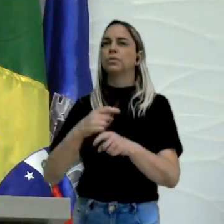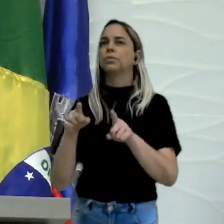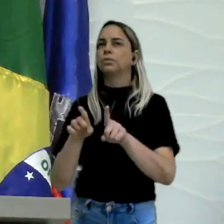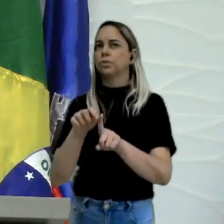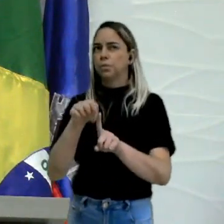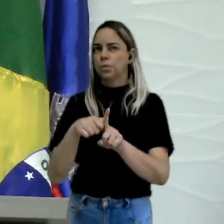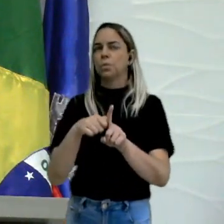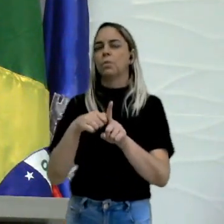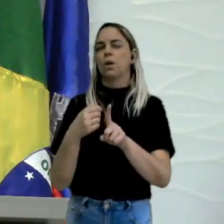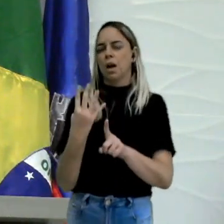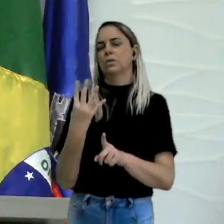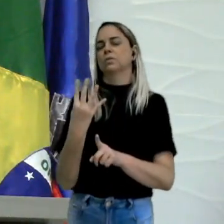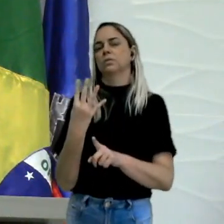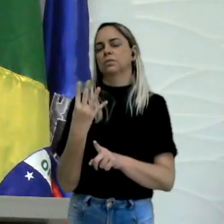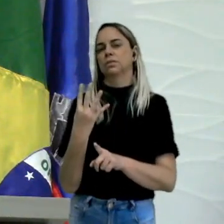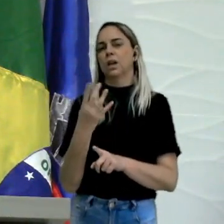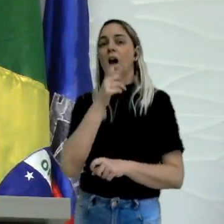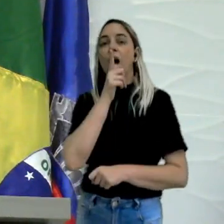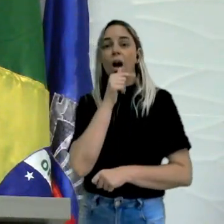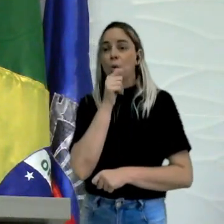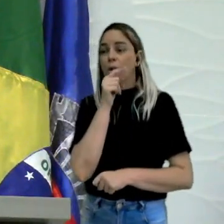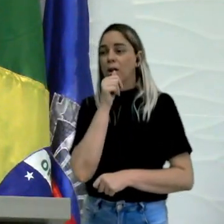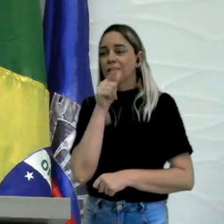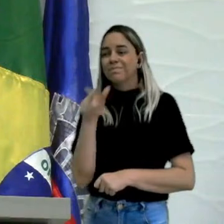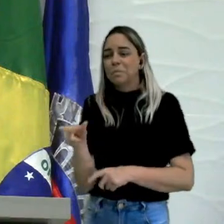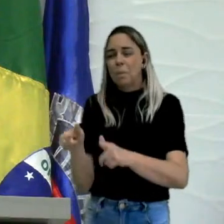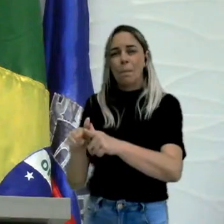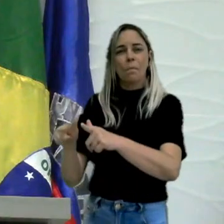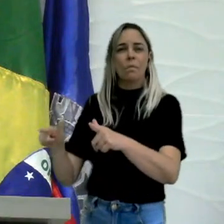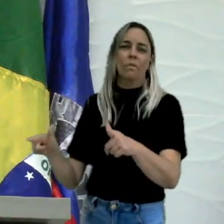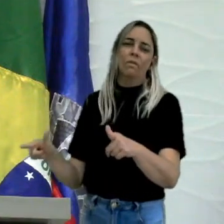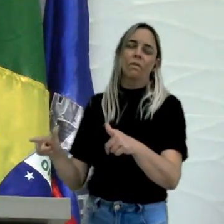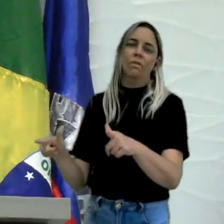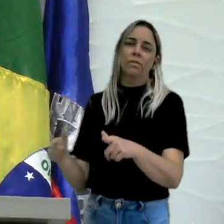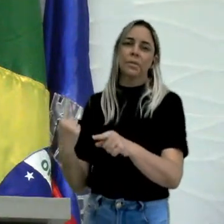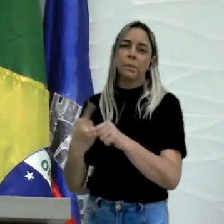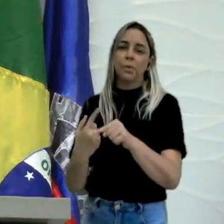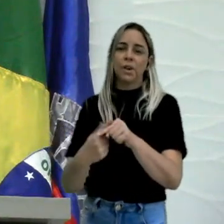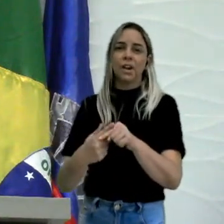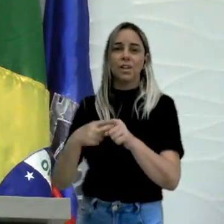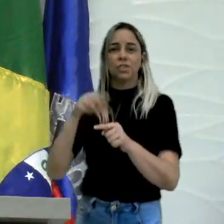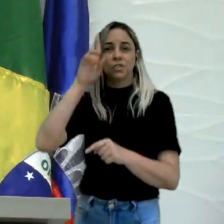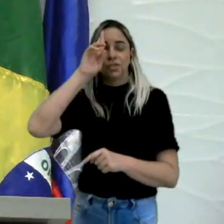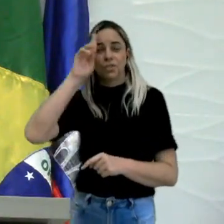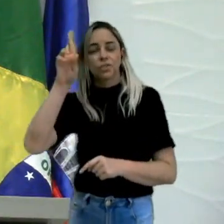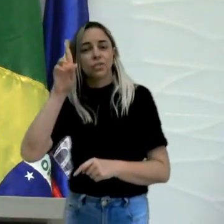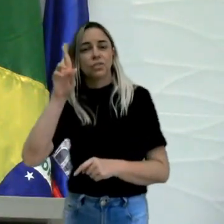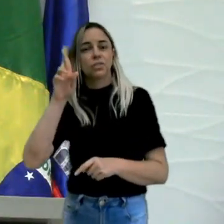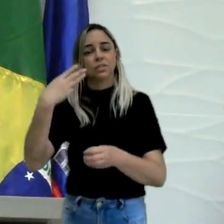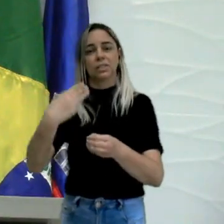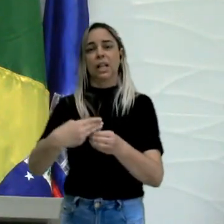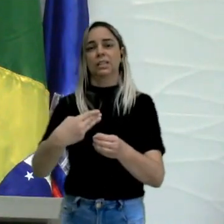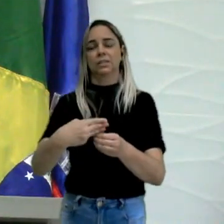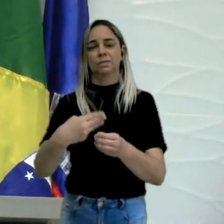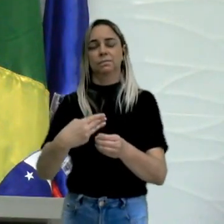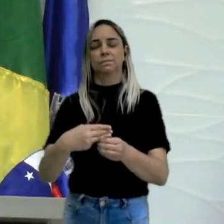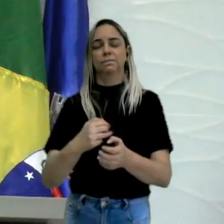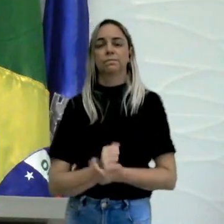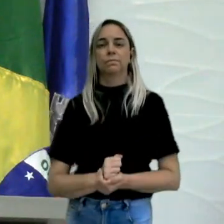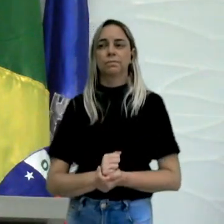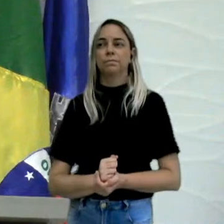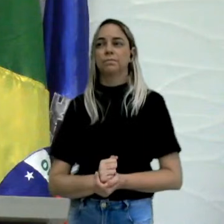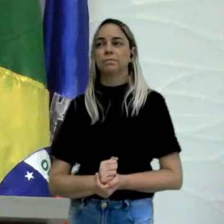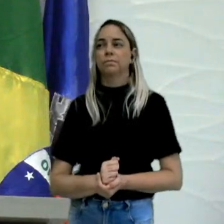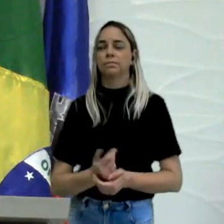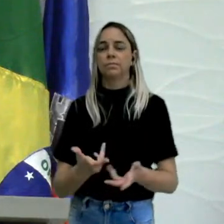1 ano e 4 meses sem água de abastecimento por conta da gestão do município. Por conta